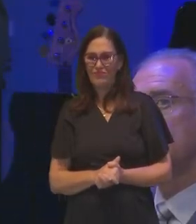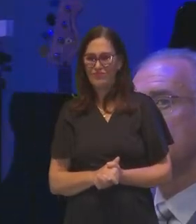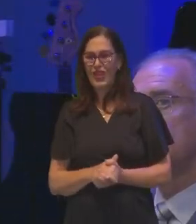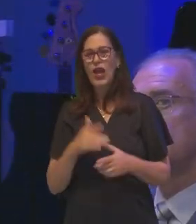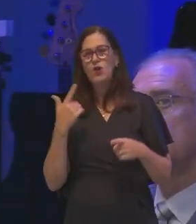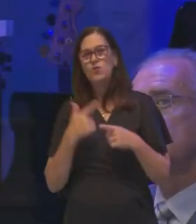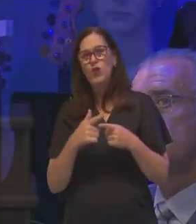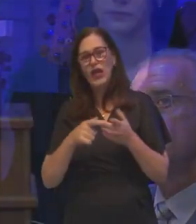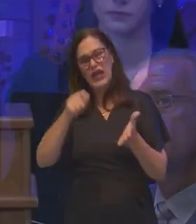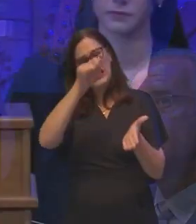Porque está escrito,